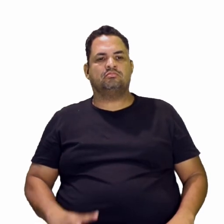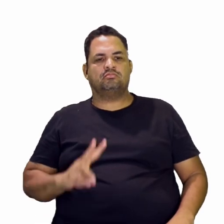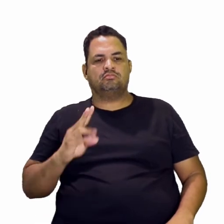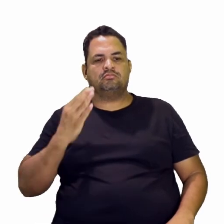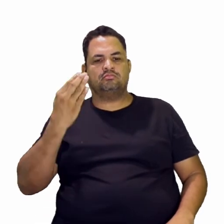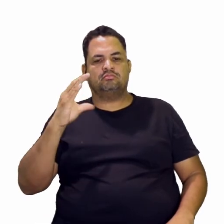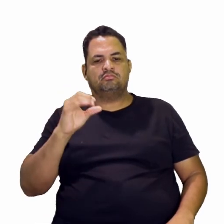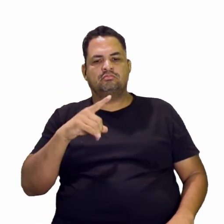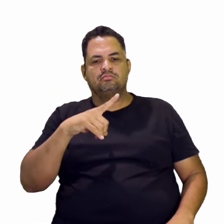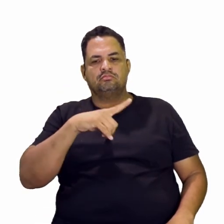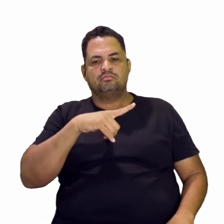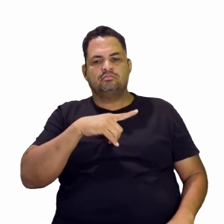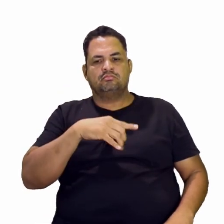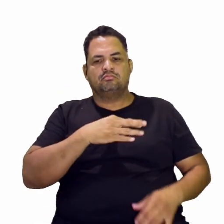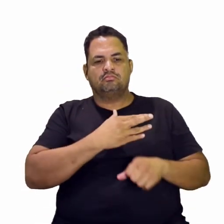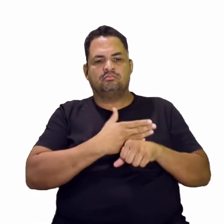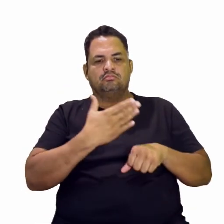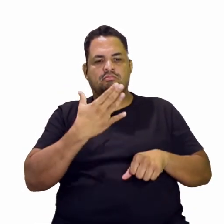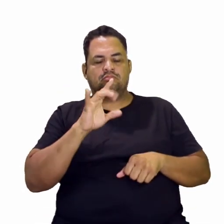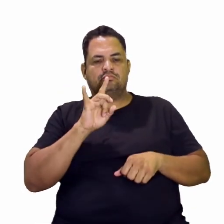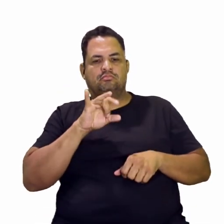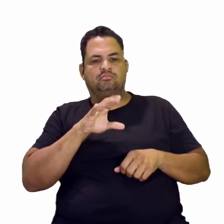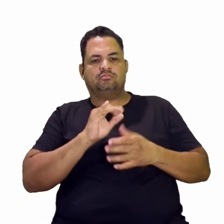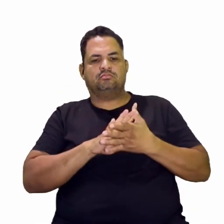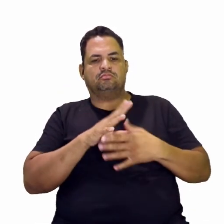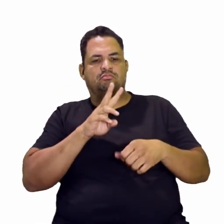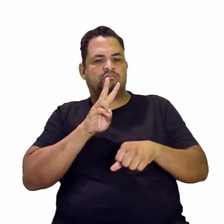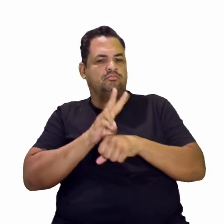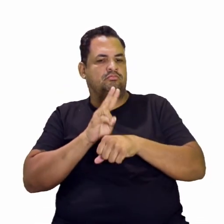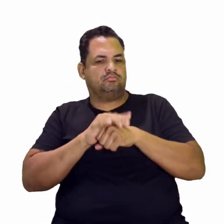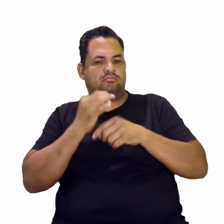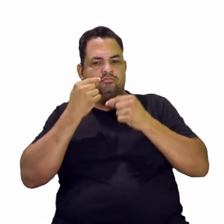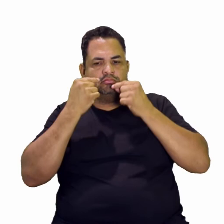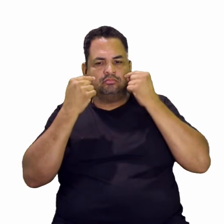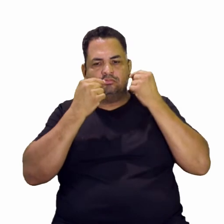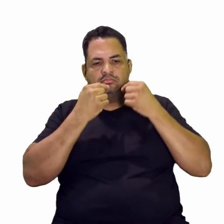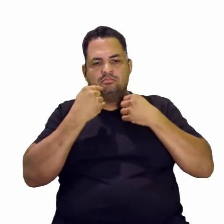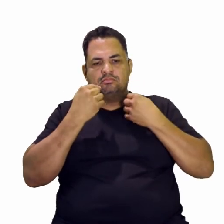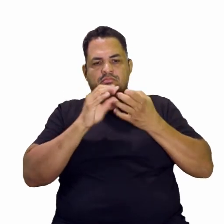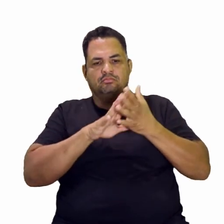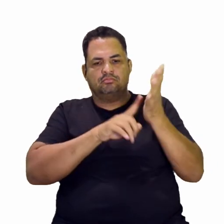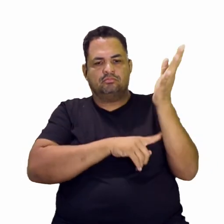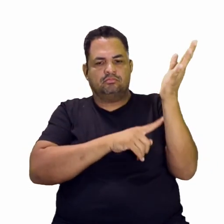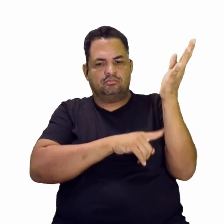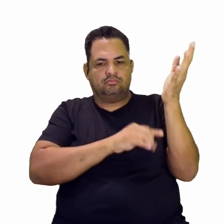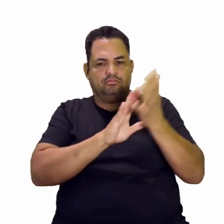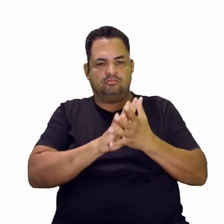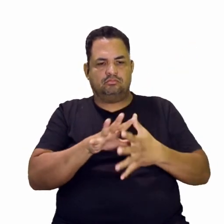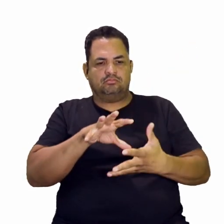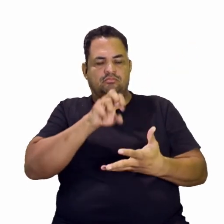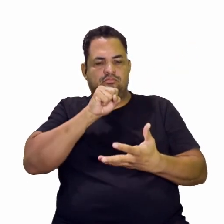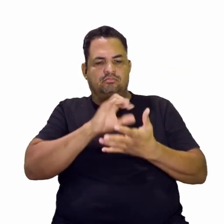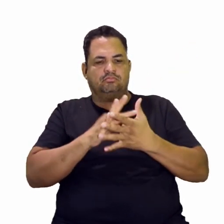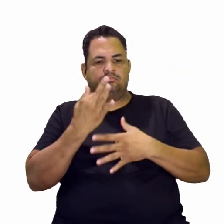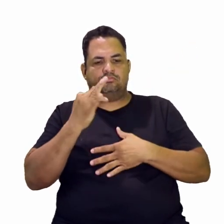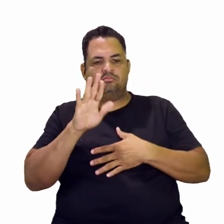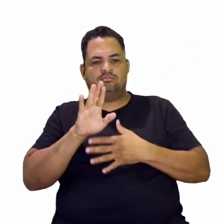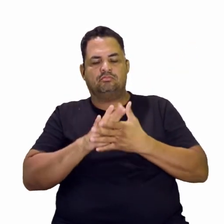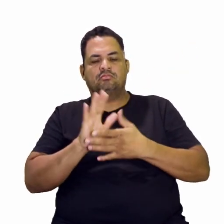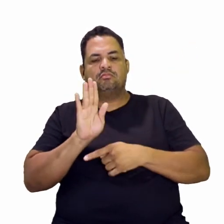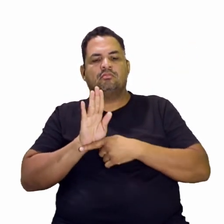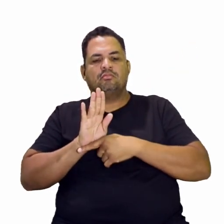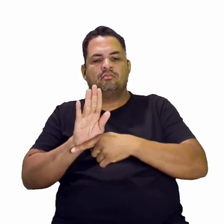também conhecido como ácido ascórbico, preserva ossos, dentes, gengivas e vasos sanguíneos, aumentando a absorção do